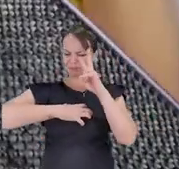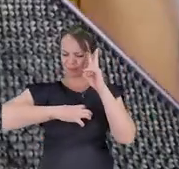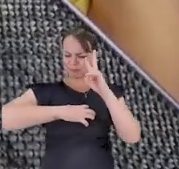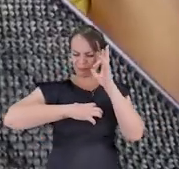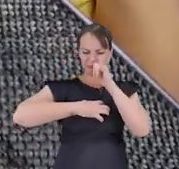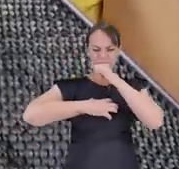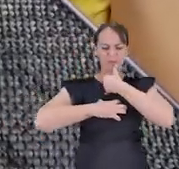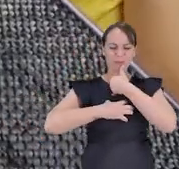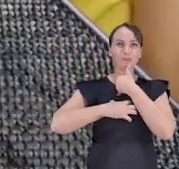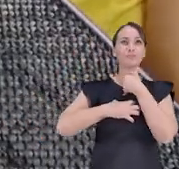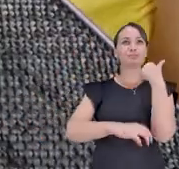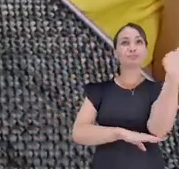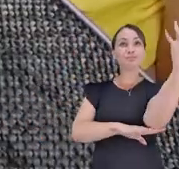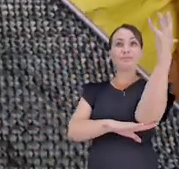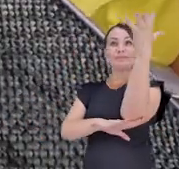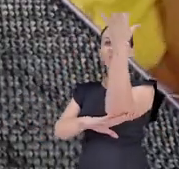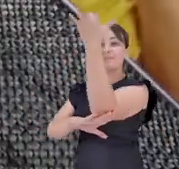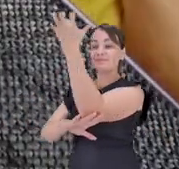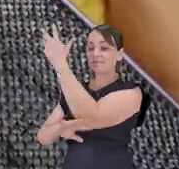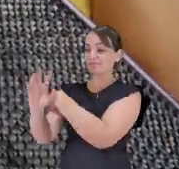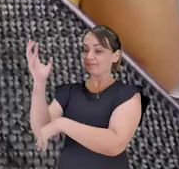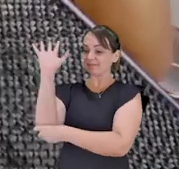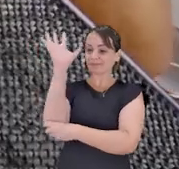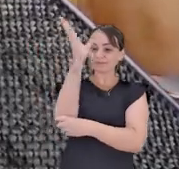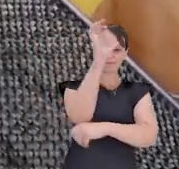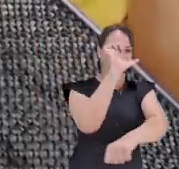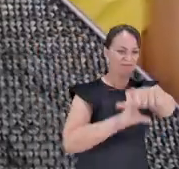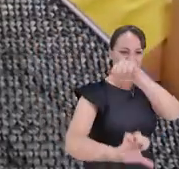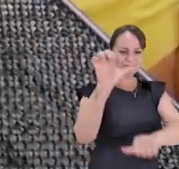lembranças. Vem da mata madeira.